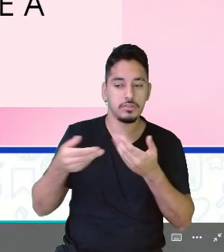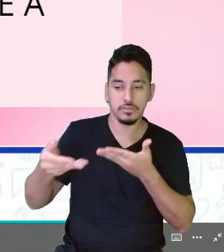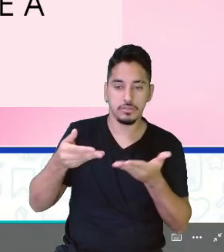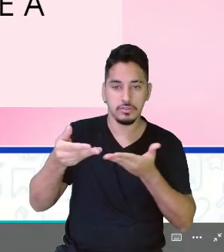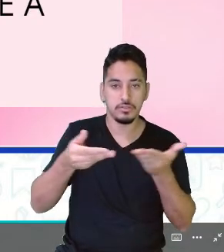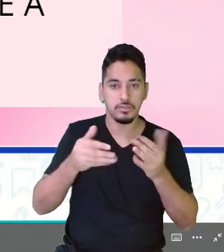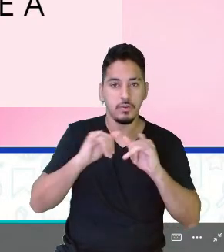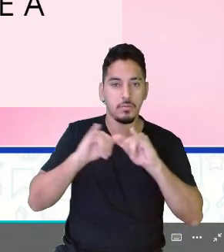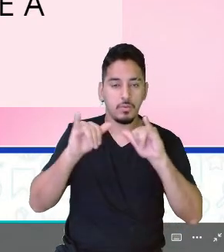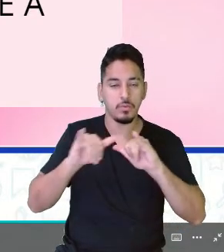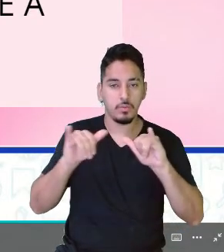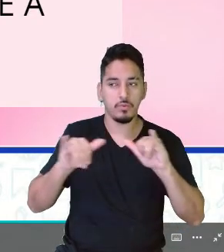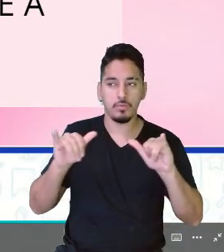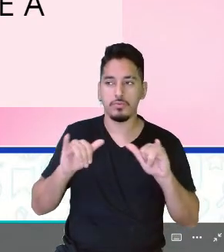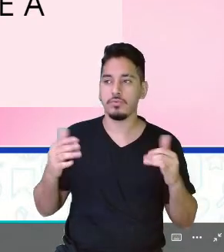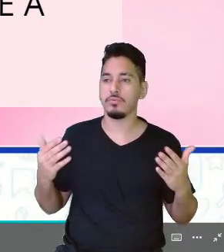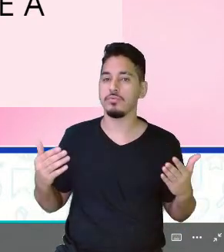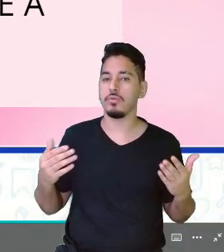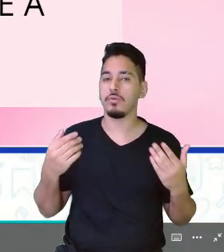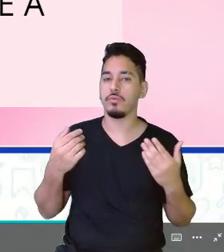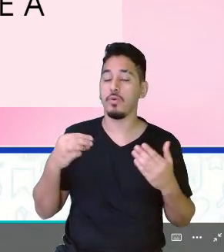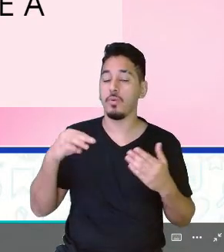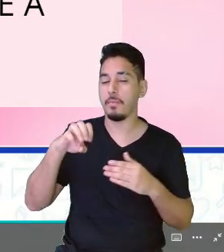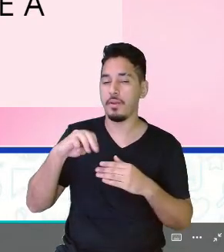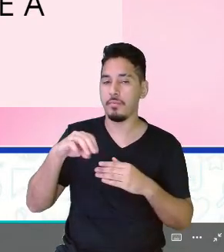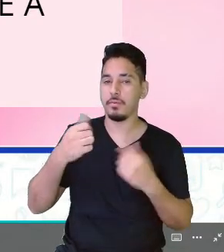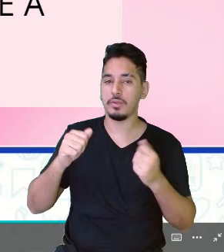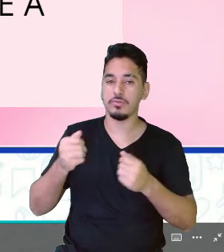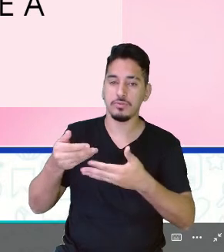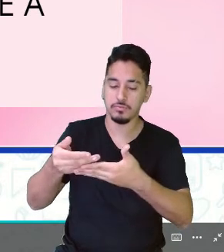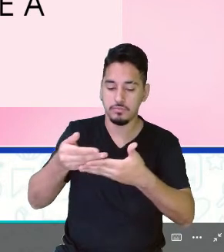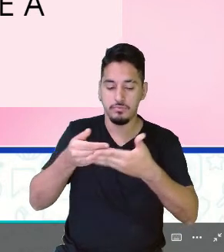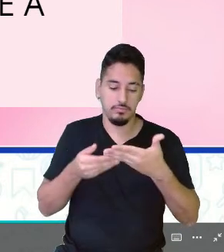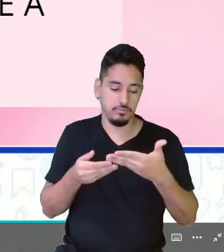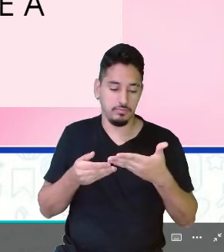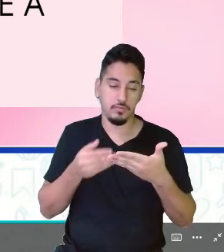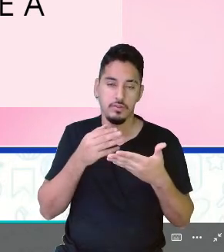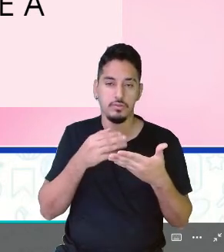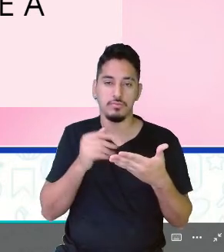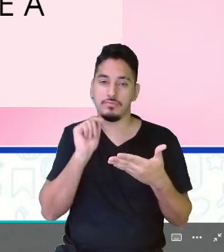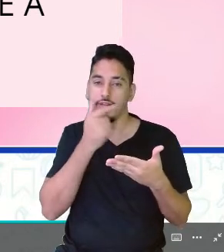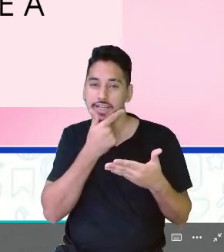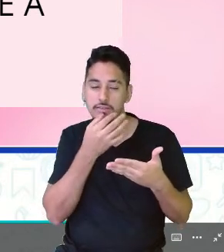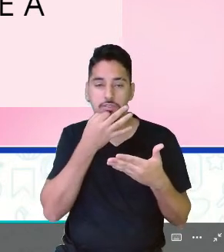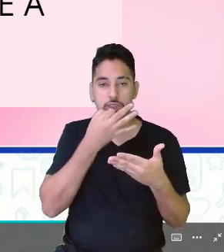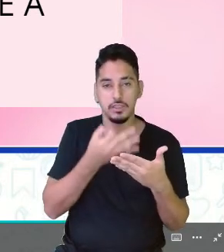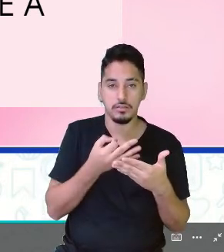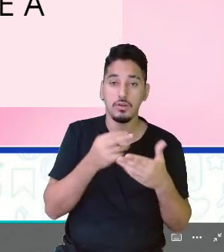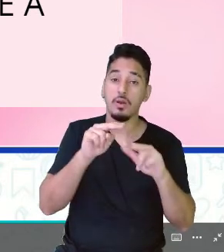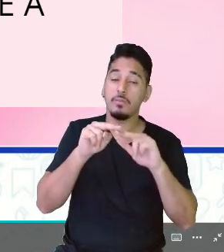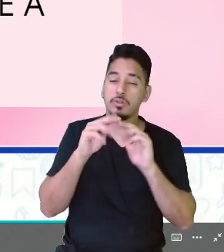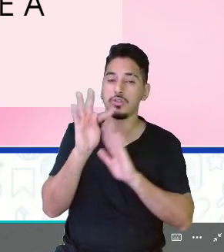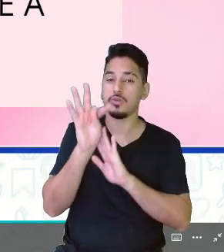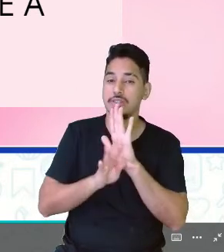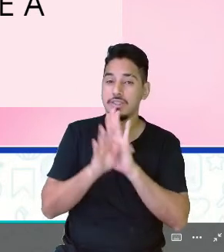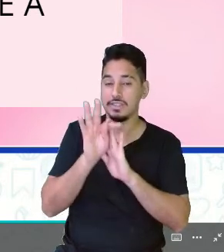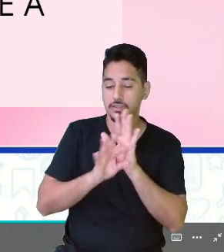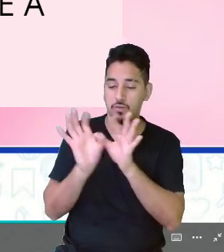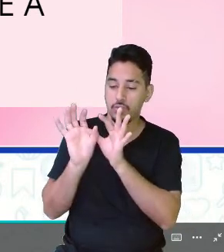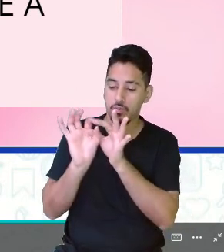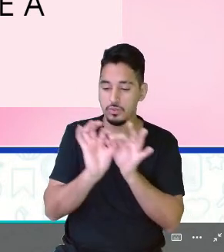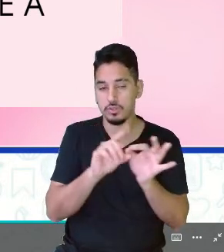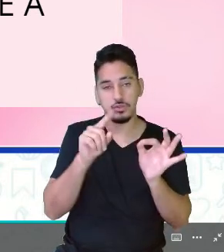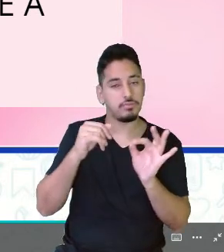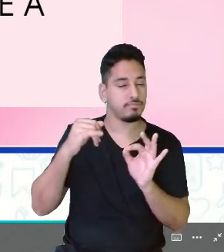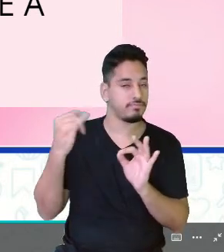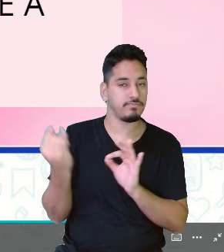claro, da recepção do leitor ao humor ou crítica do meme. Por isso que o contexto, ele é essencial. O contexto